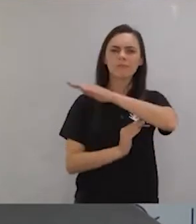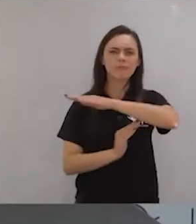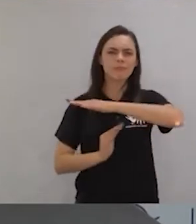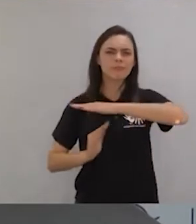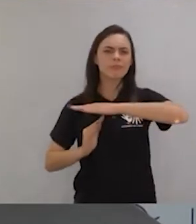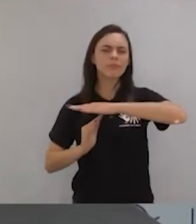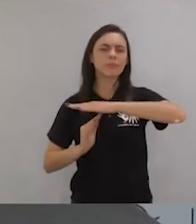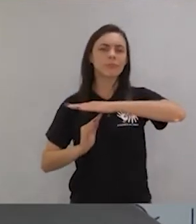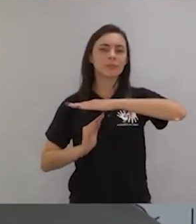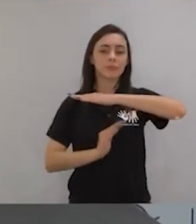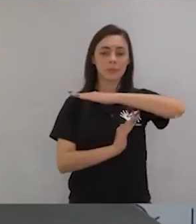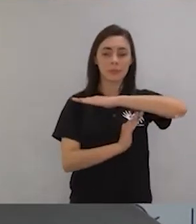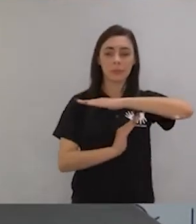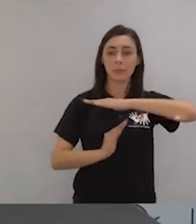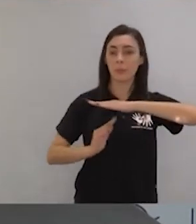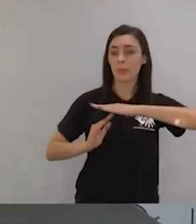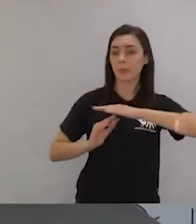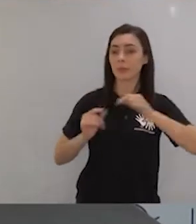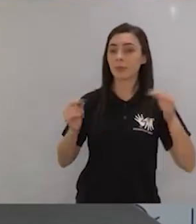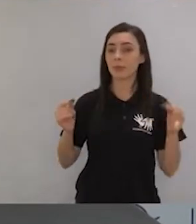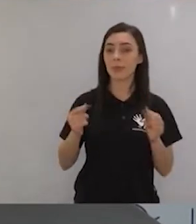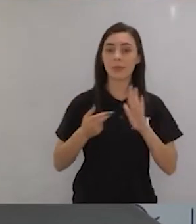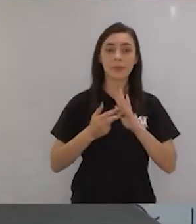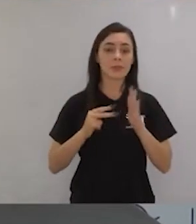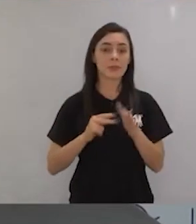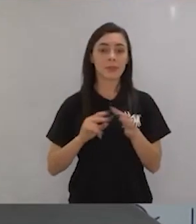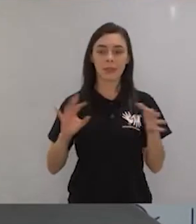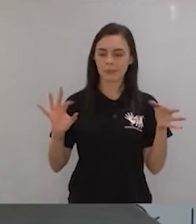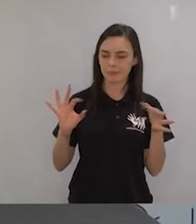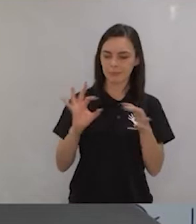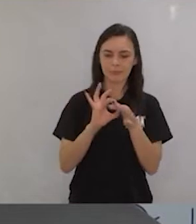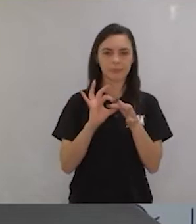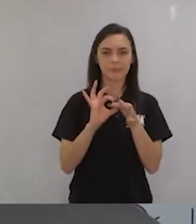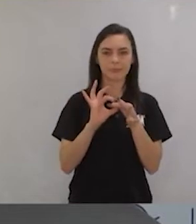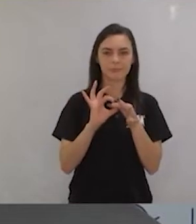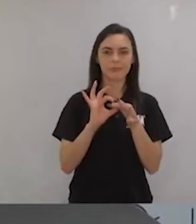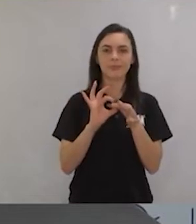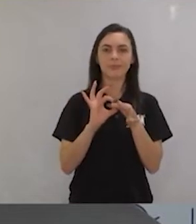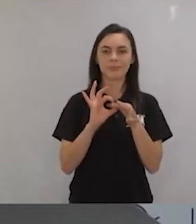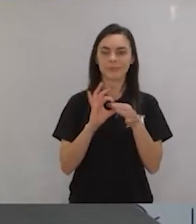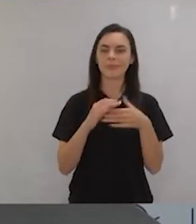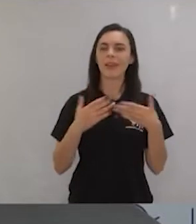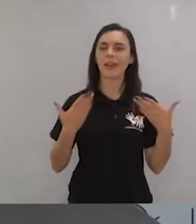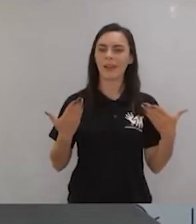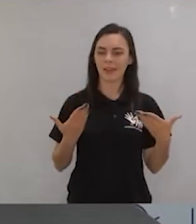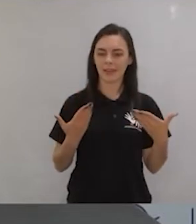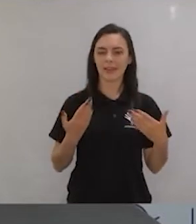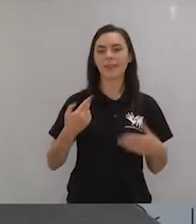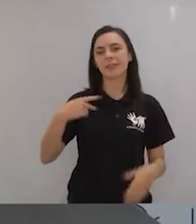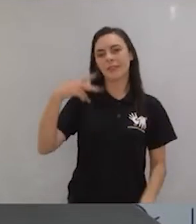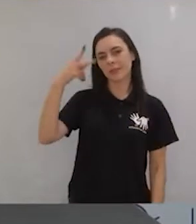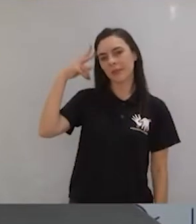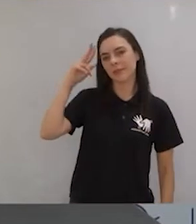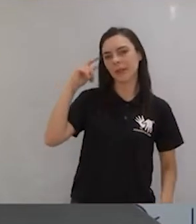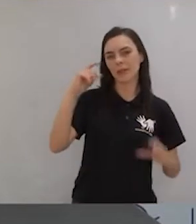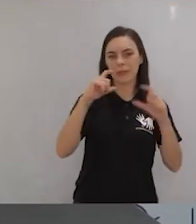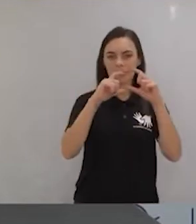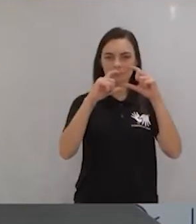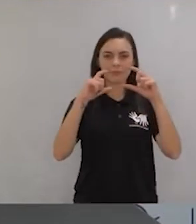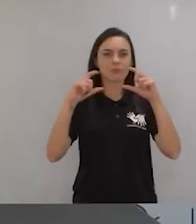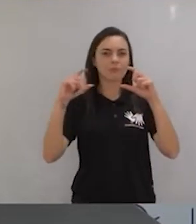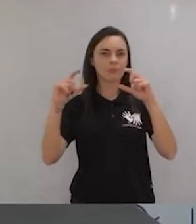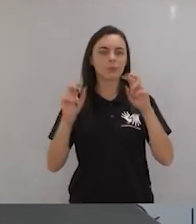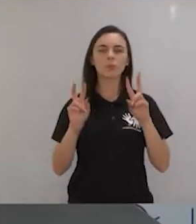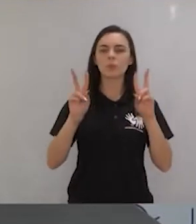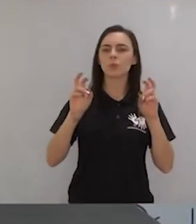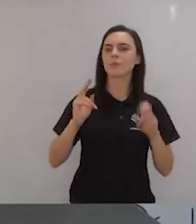quê? Pontes. Pontes faz uma ligação. Né? Então é aqui que tá, é uma historinha